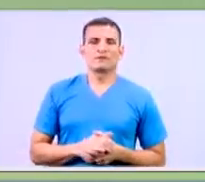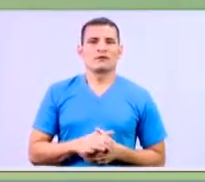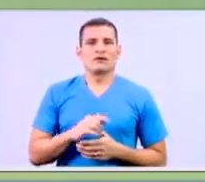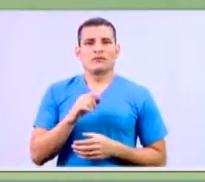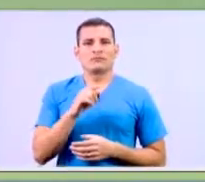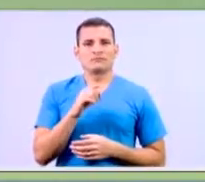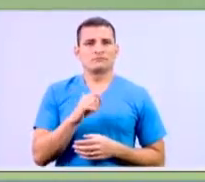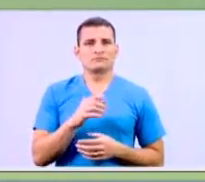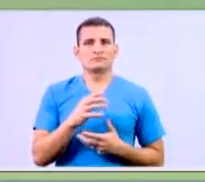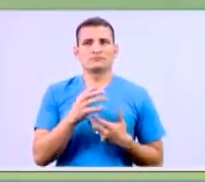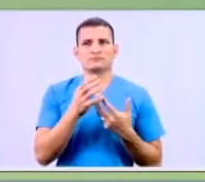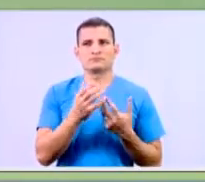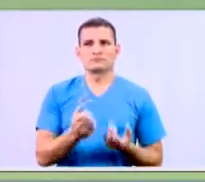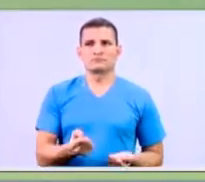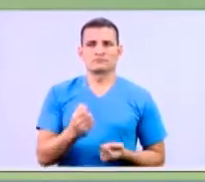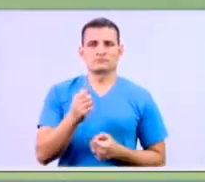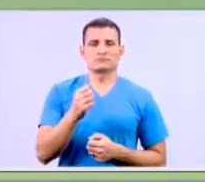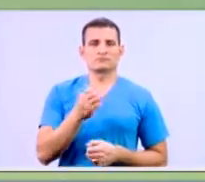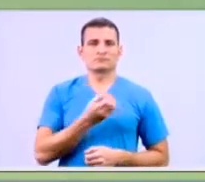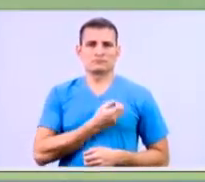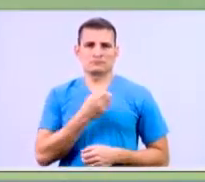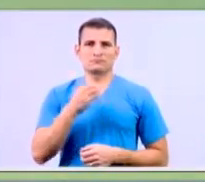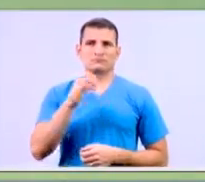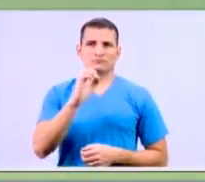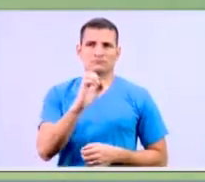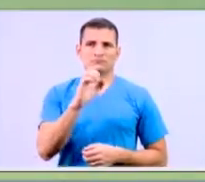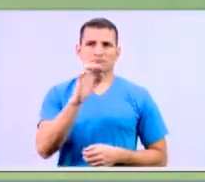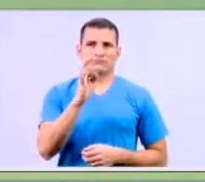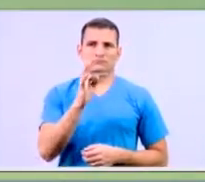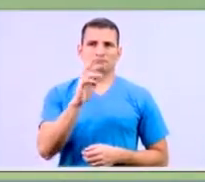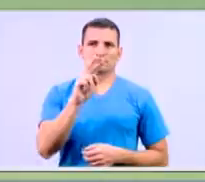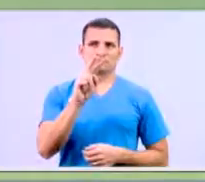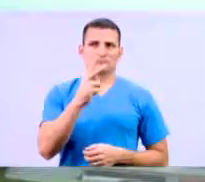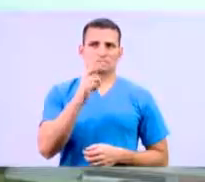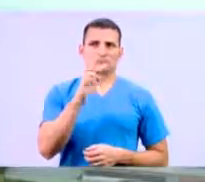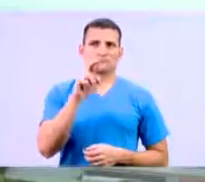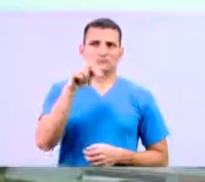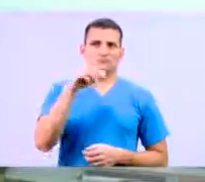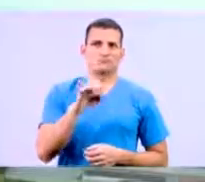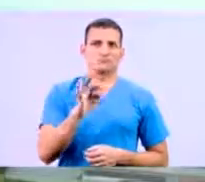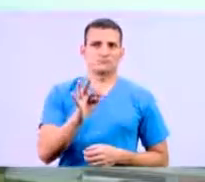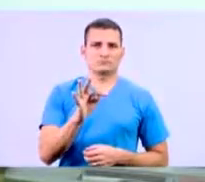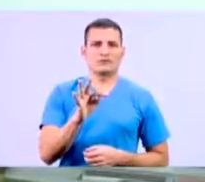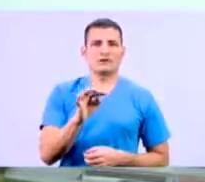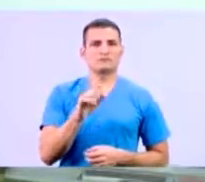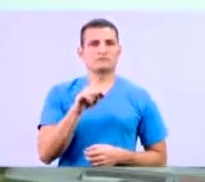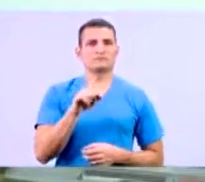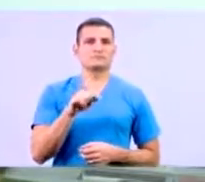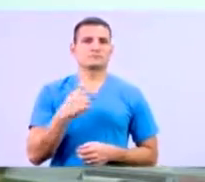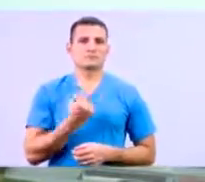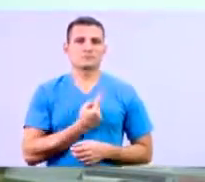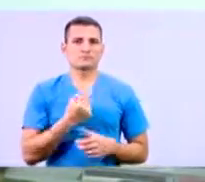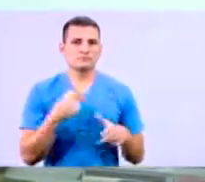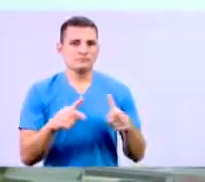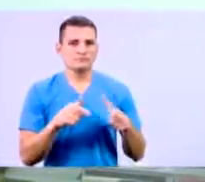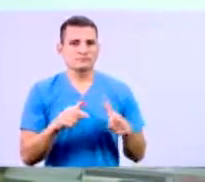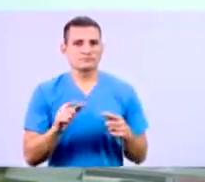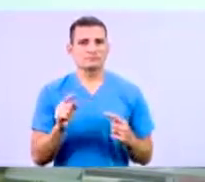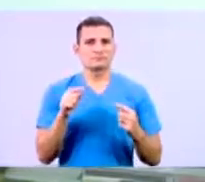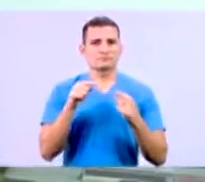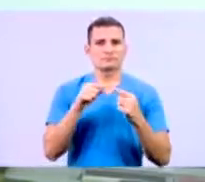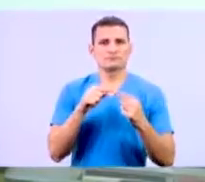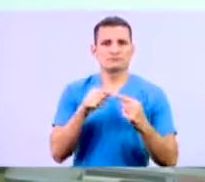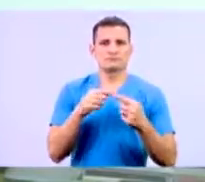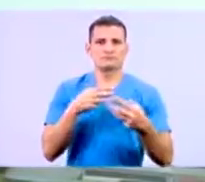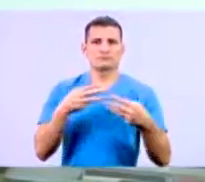como o protocolo Ethernet. Esse protocolo, 802.3, é o que a gente trabalha aí nas conexões de